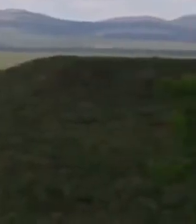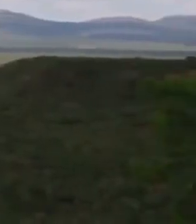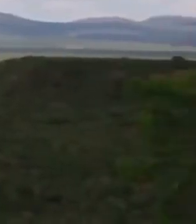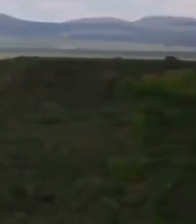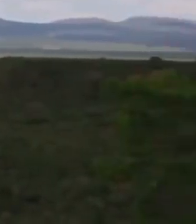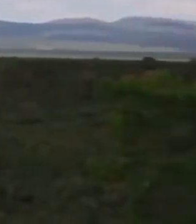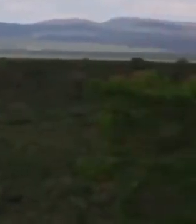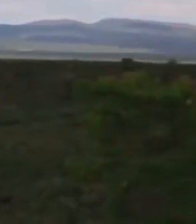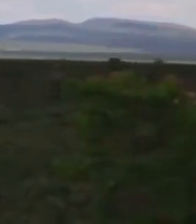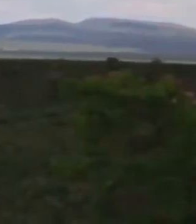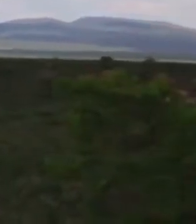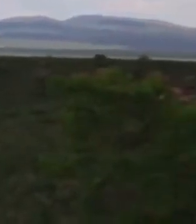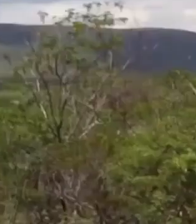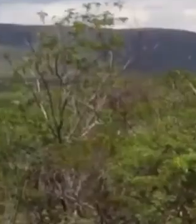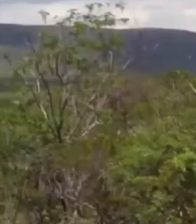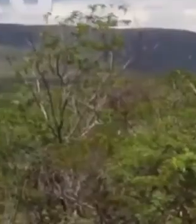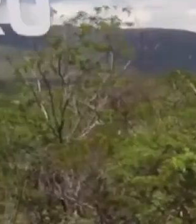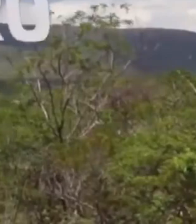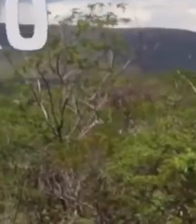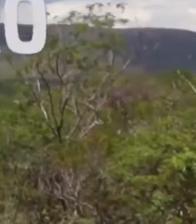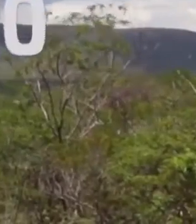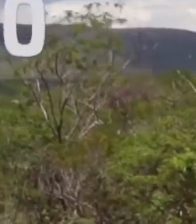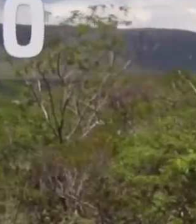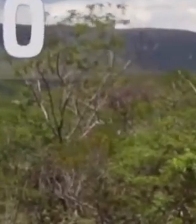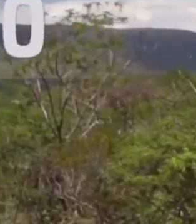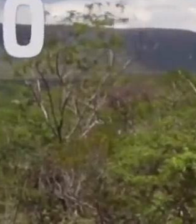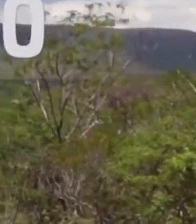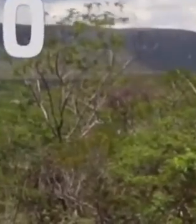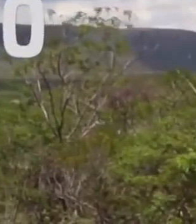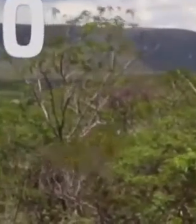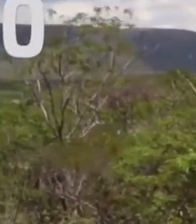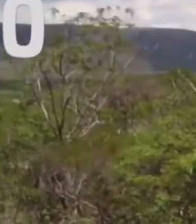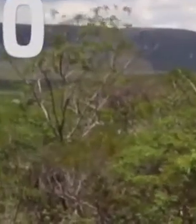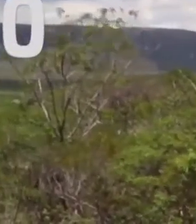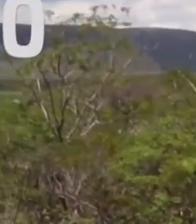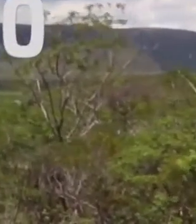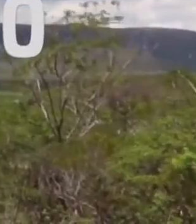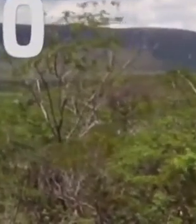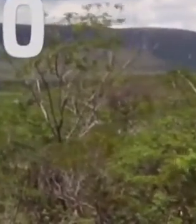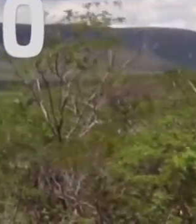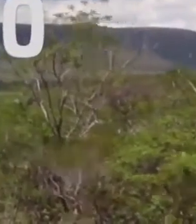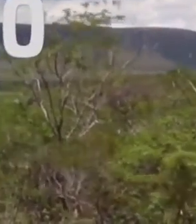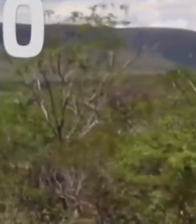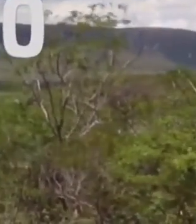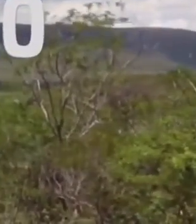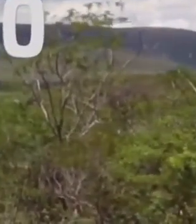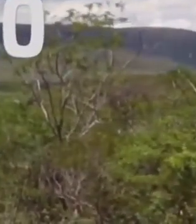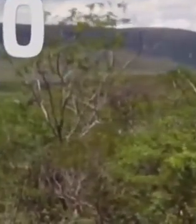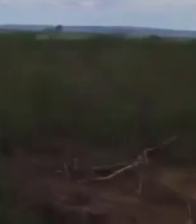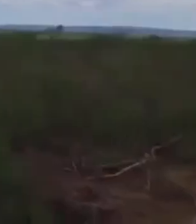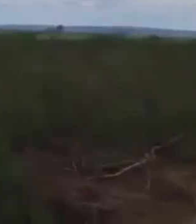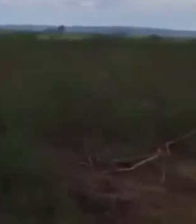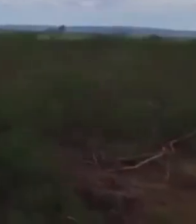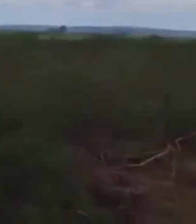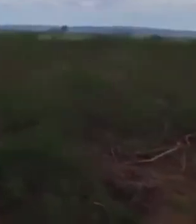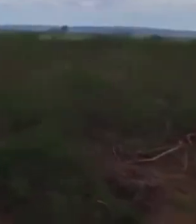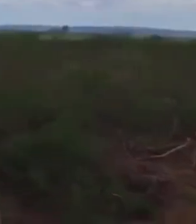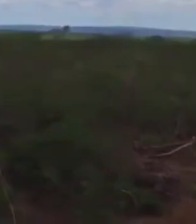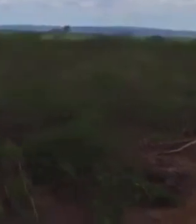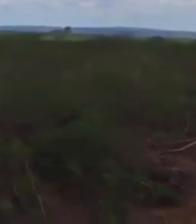Caatinga é o nosso único bioma exclusivamente brasileiro. Não existe nenhum outro lugar no mundo.